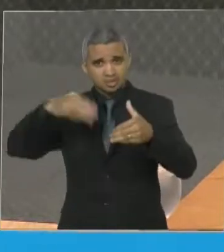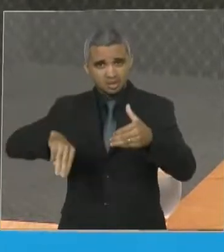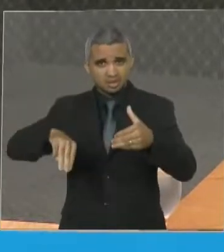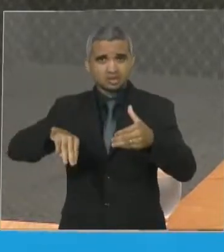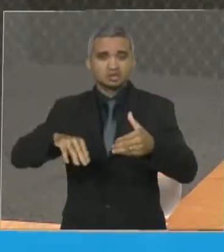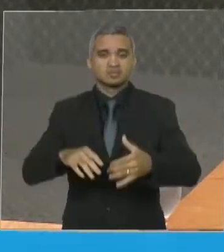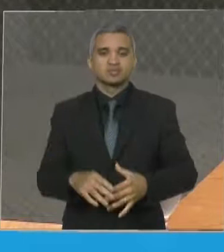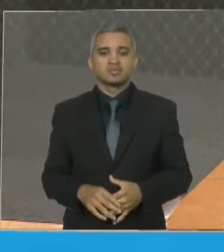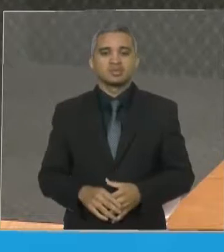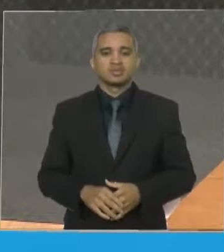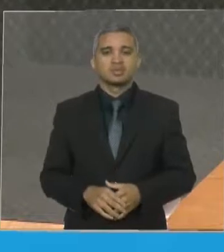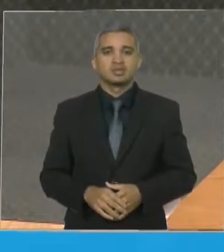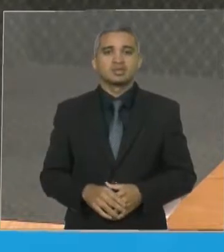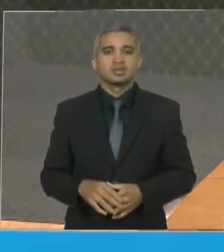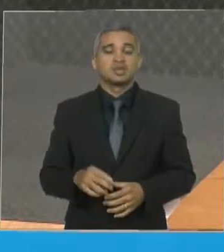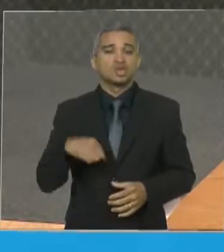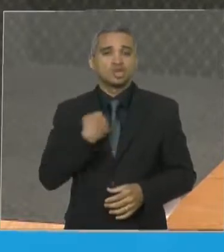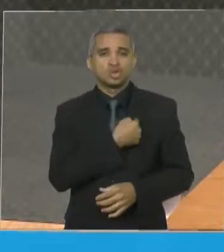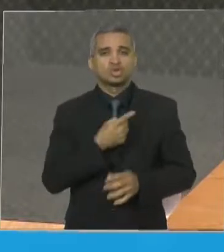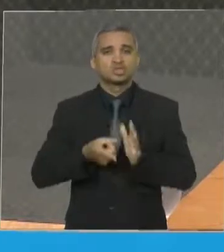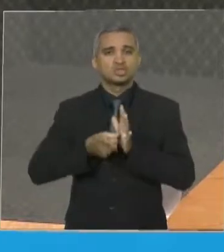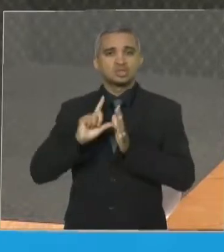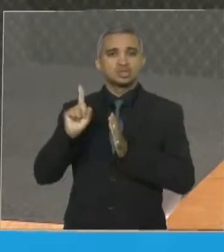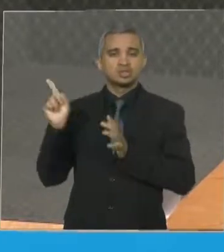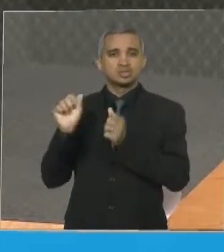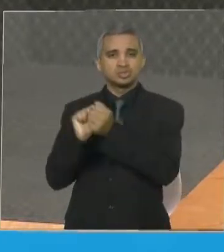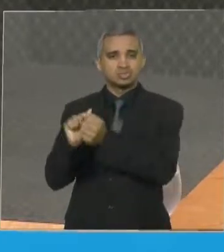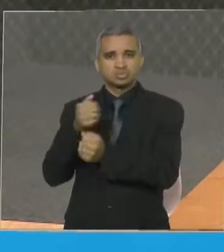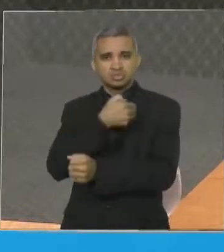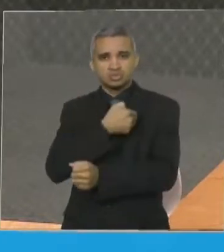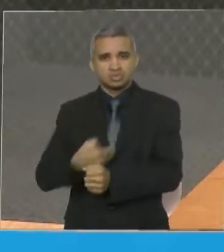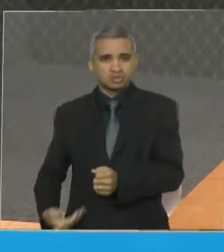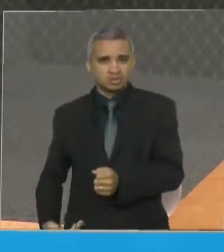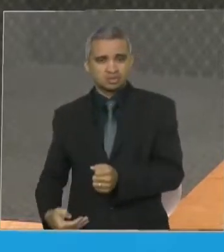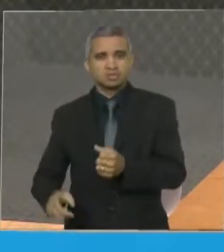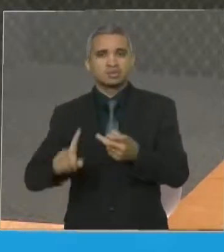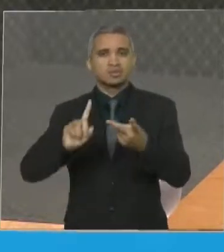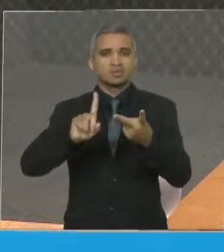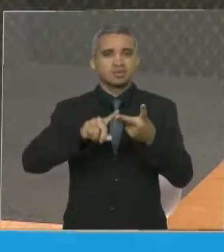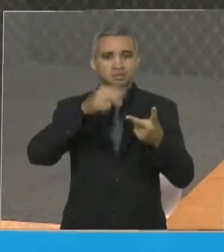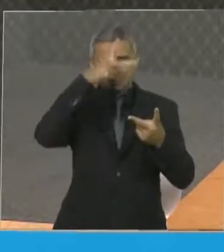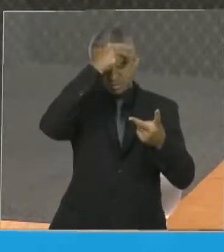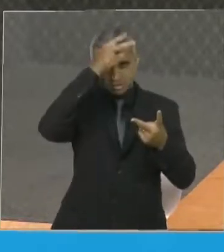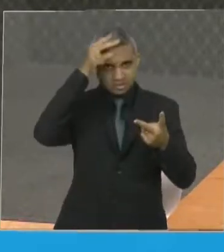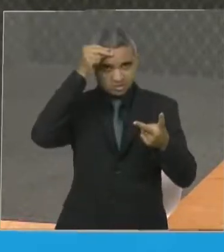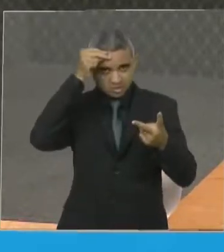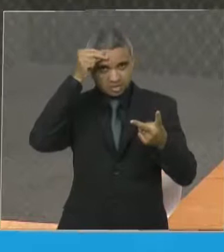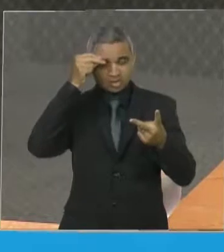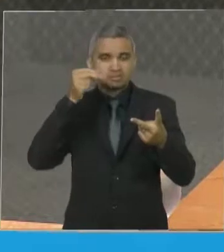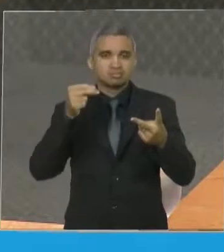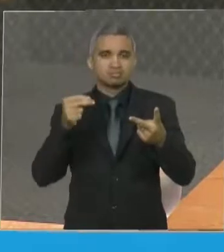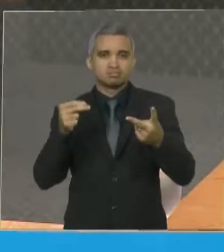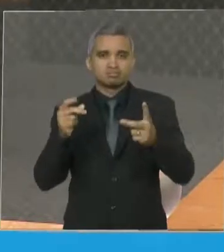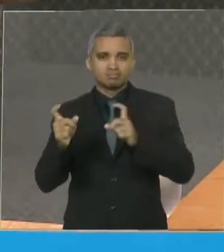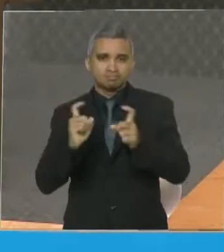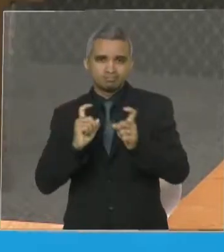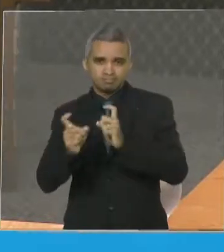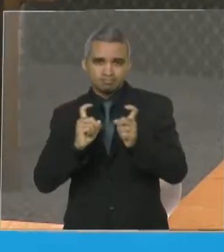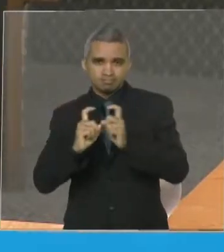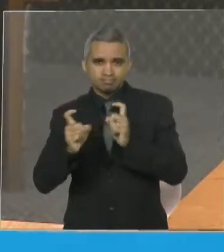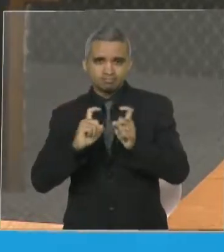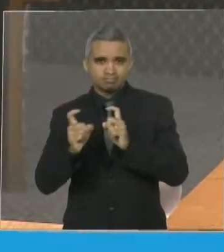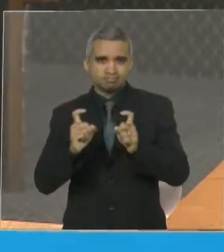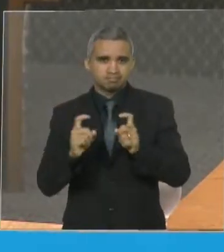um encontro com o governador agora há pouco, depois com o prefeito. Foi uma reunião muito boa, muito proveitosa, em